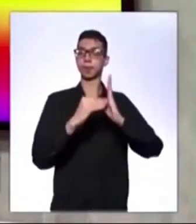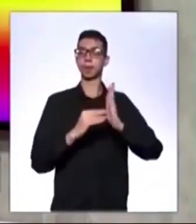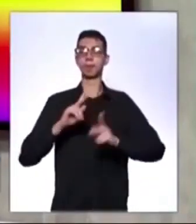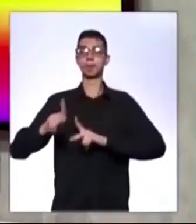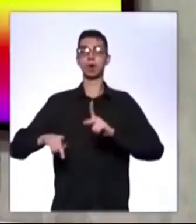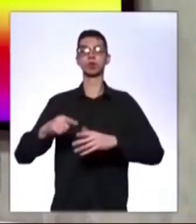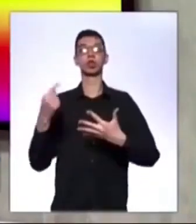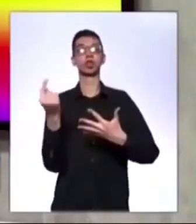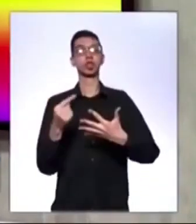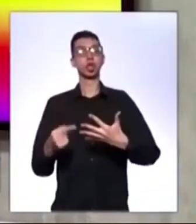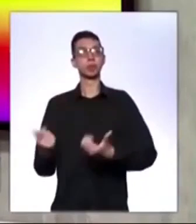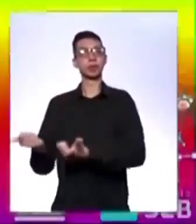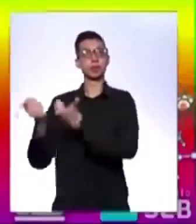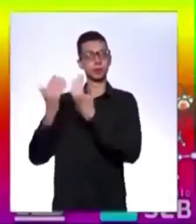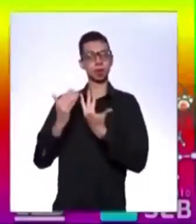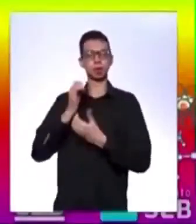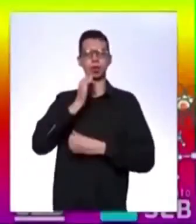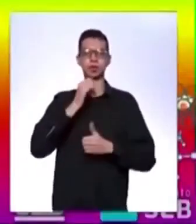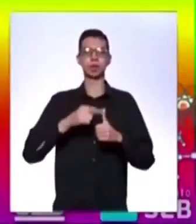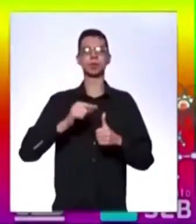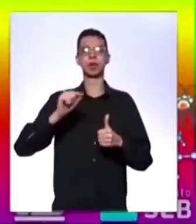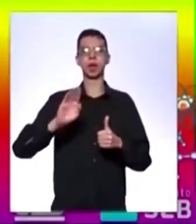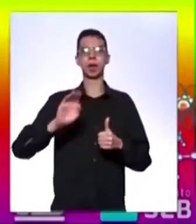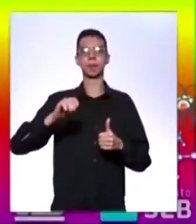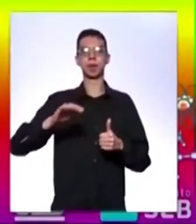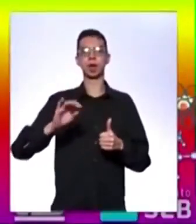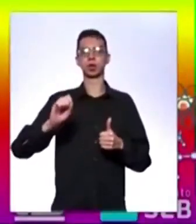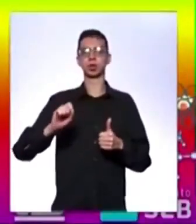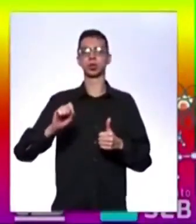vieram para cá? Olha lá, vieram os bantus, os